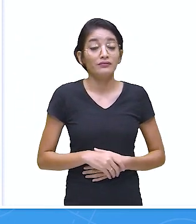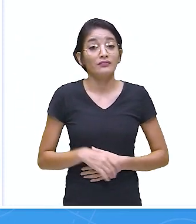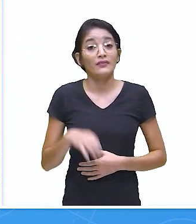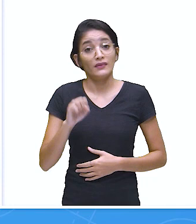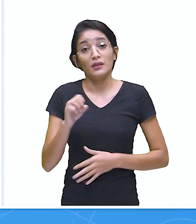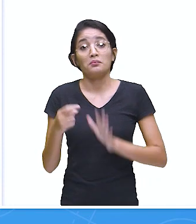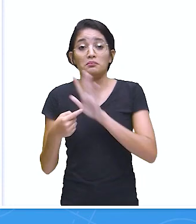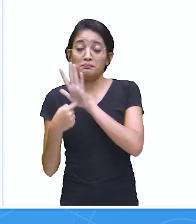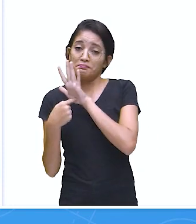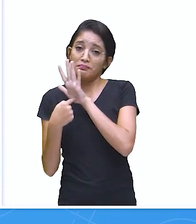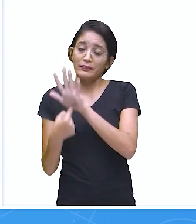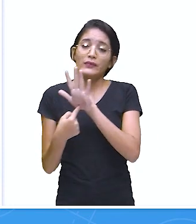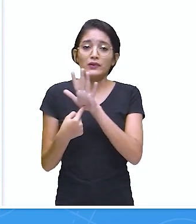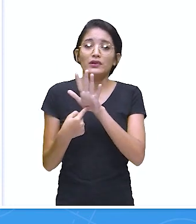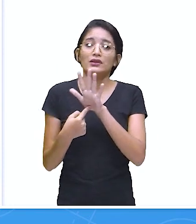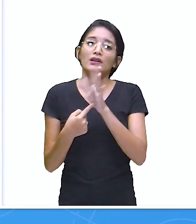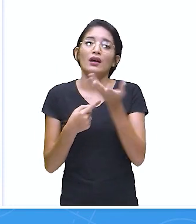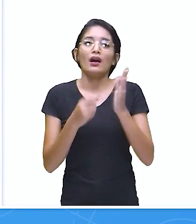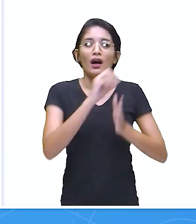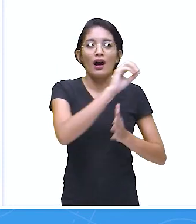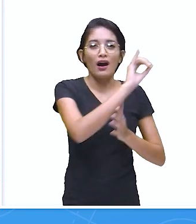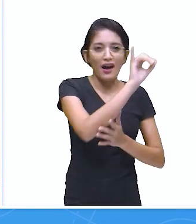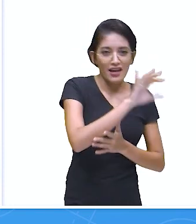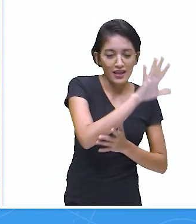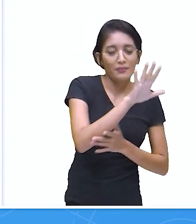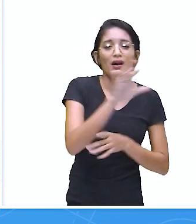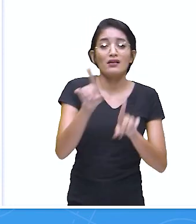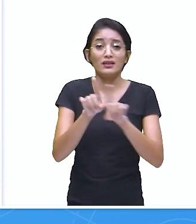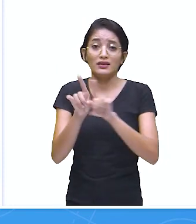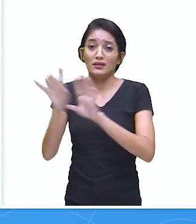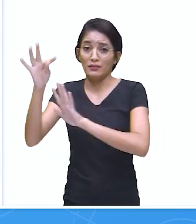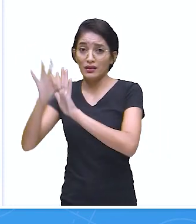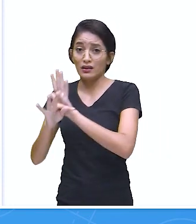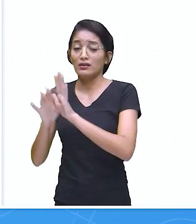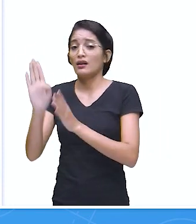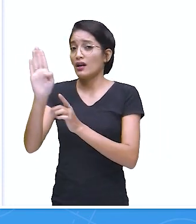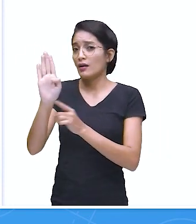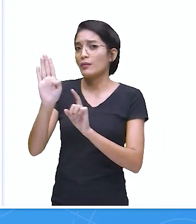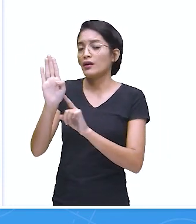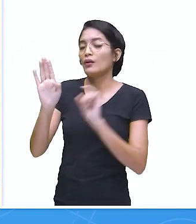traz elementos verbais e não verbais. Letra B, a principal